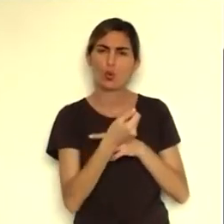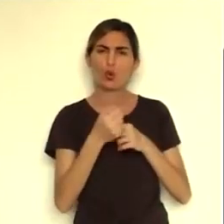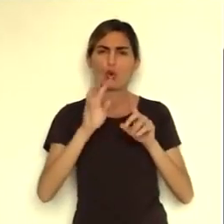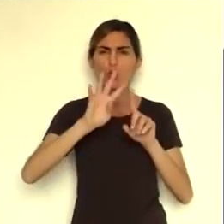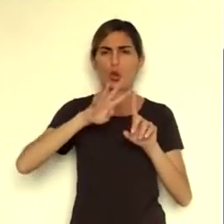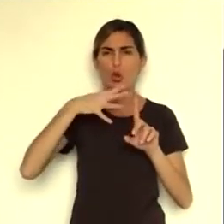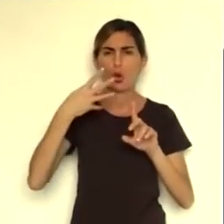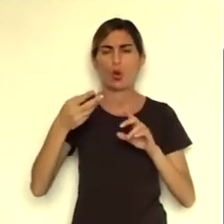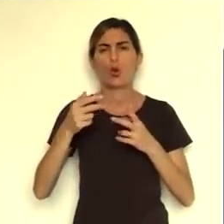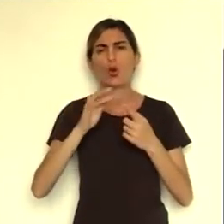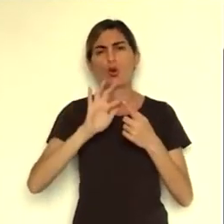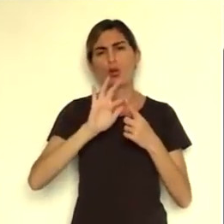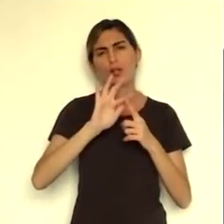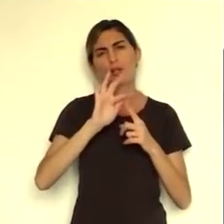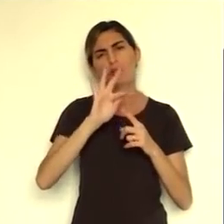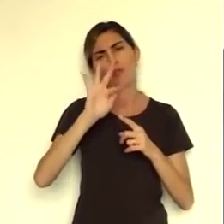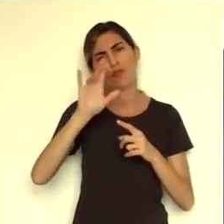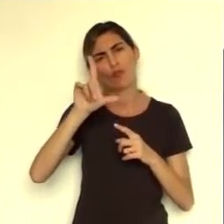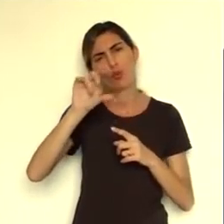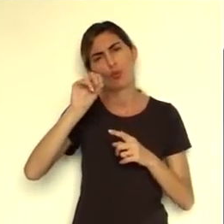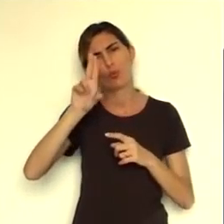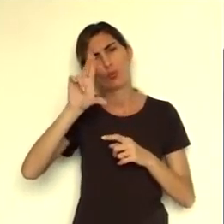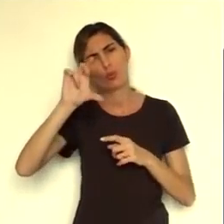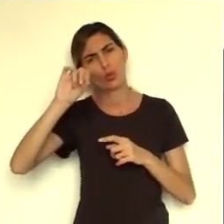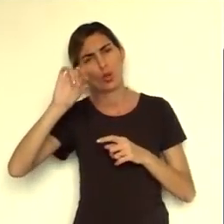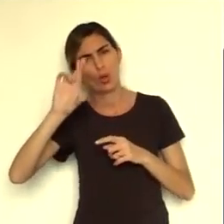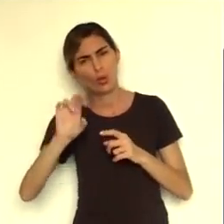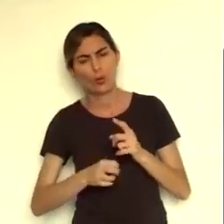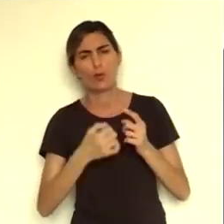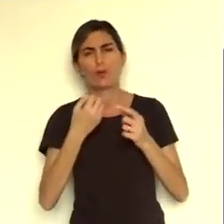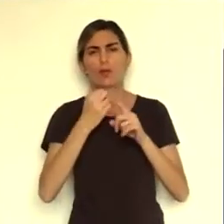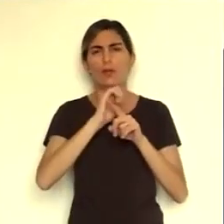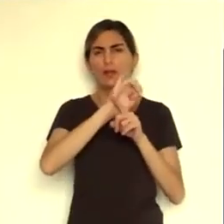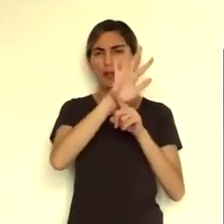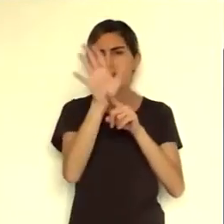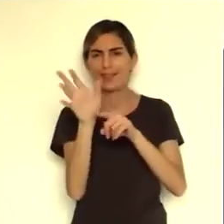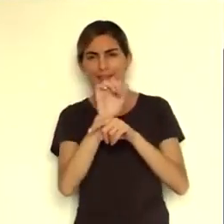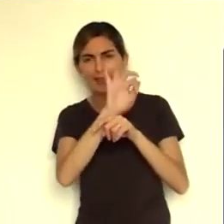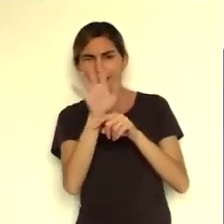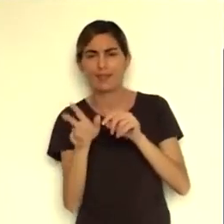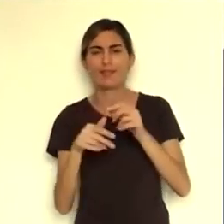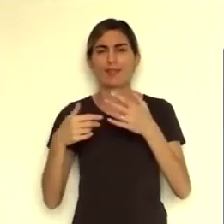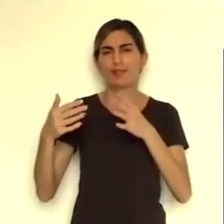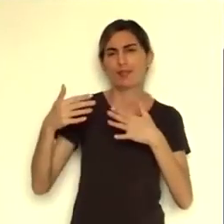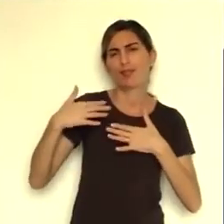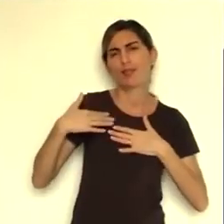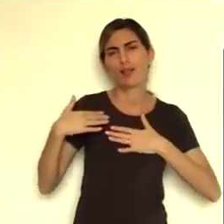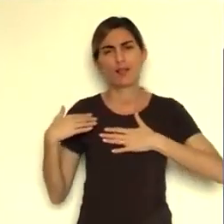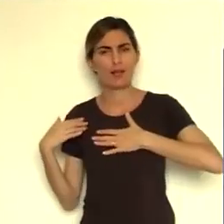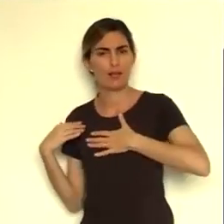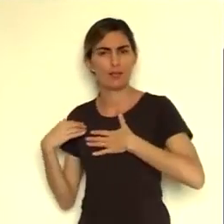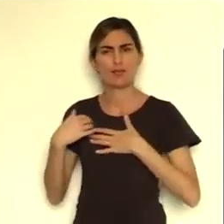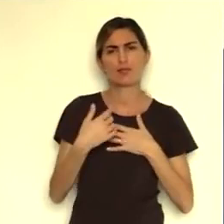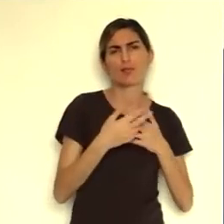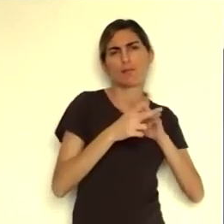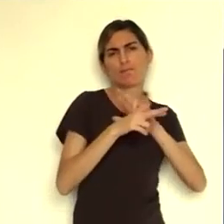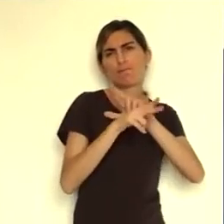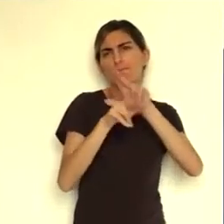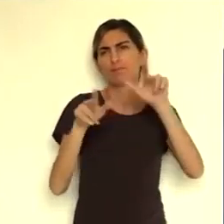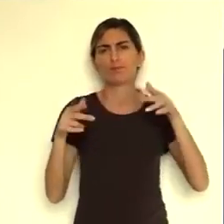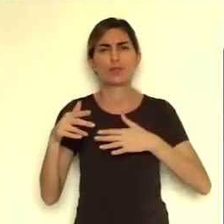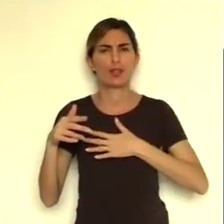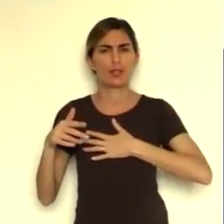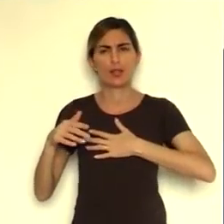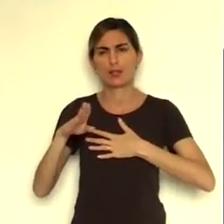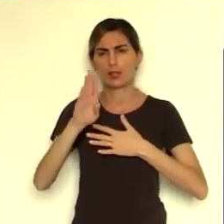danças indígenas que elas são ainda muito praticadas. Então a gente pode ver como,